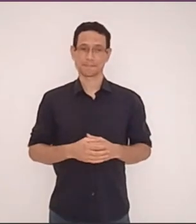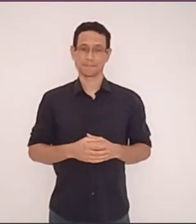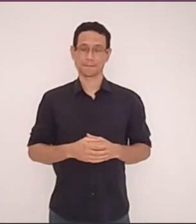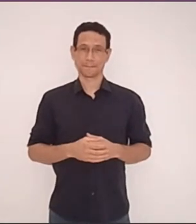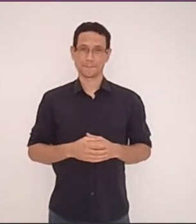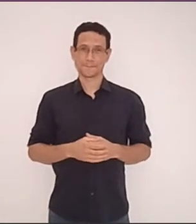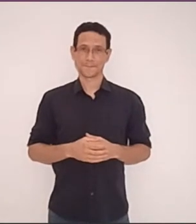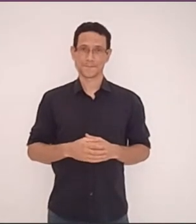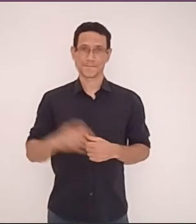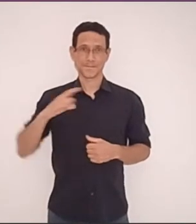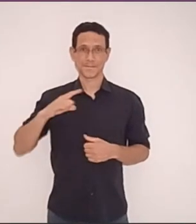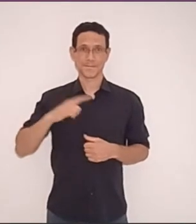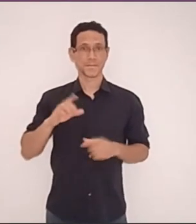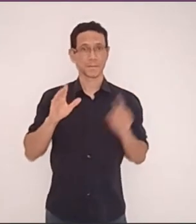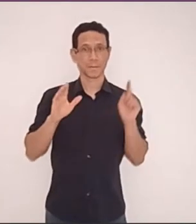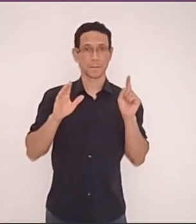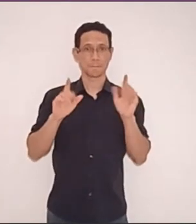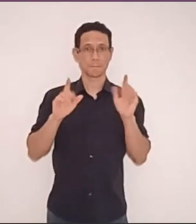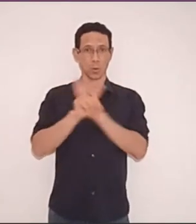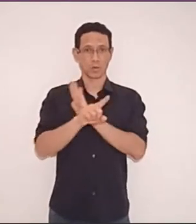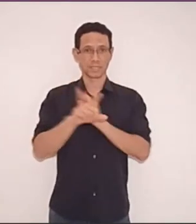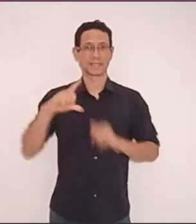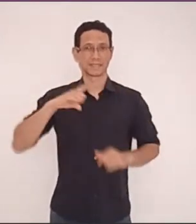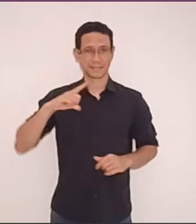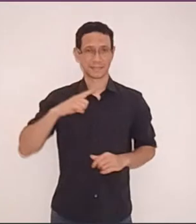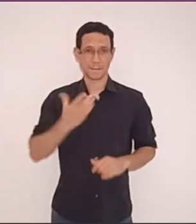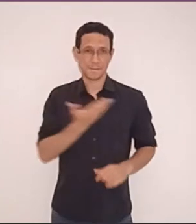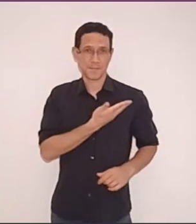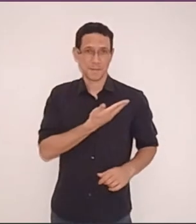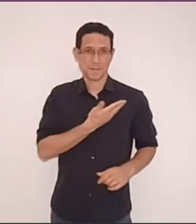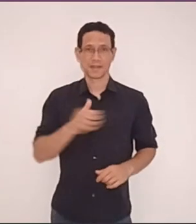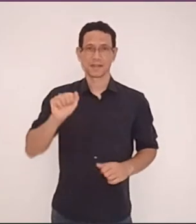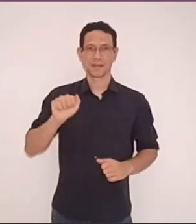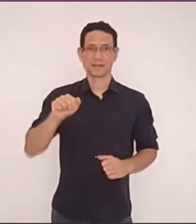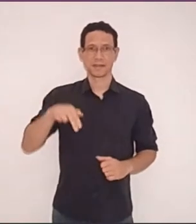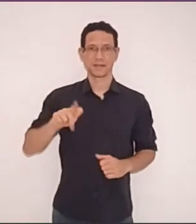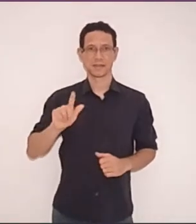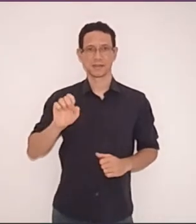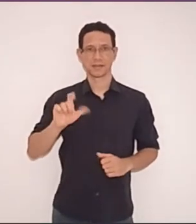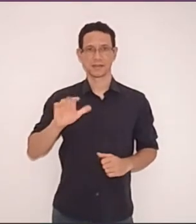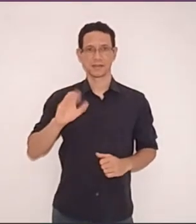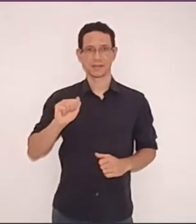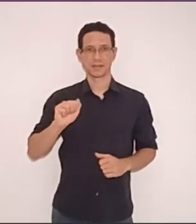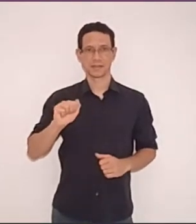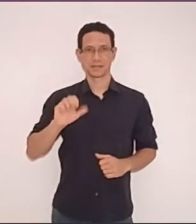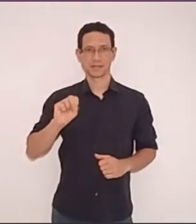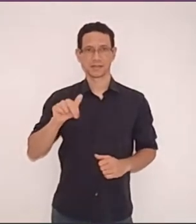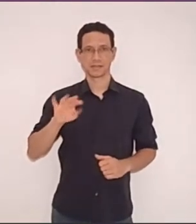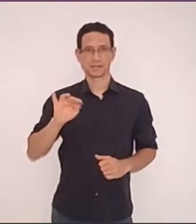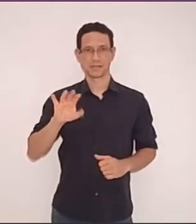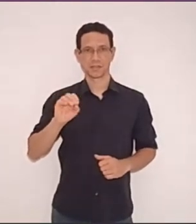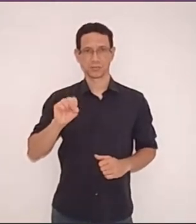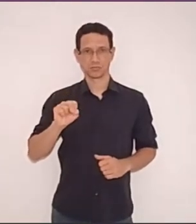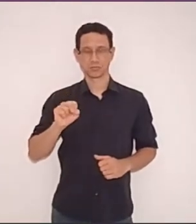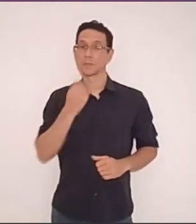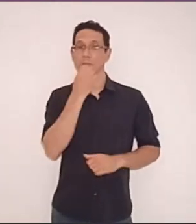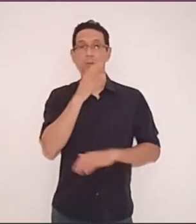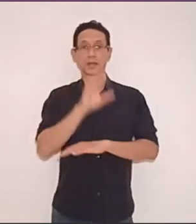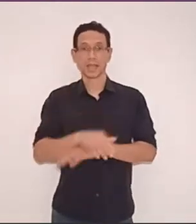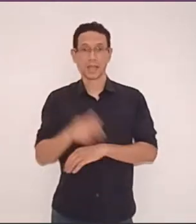uma fala uma pergunta aqui de uma colega Angélica Santos ela diz boa tarde